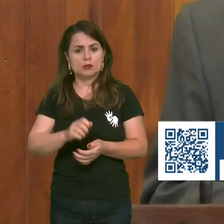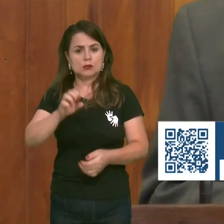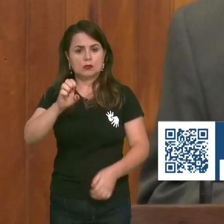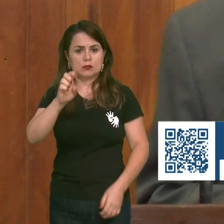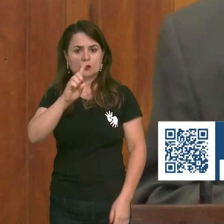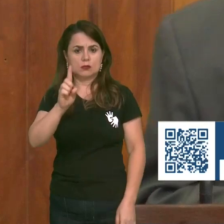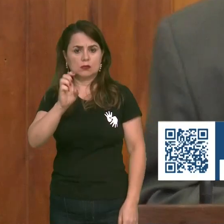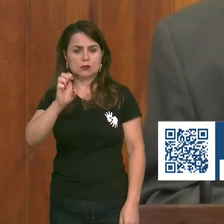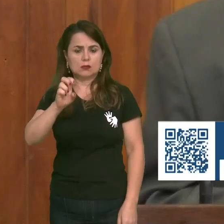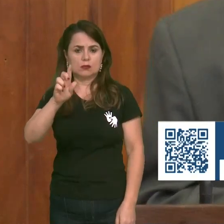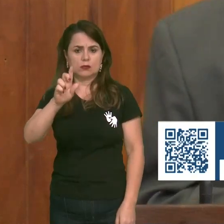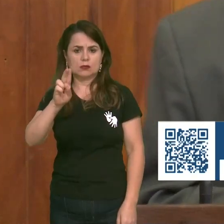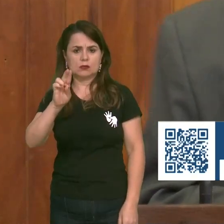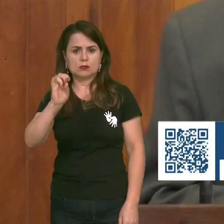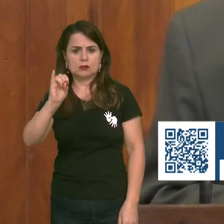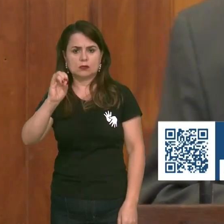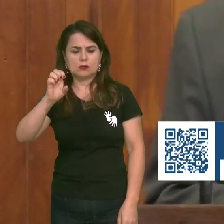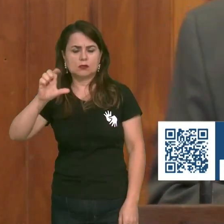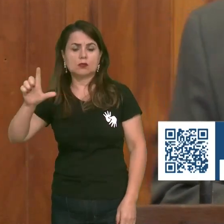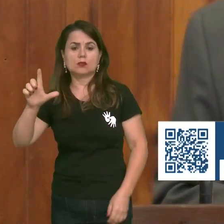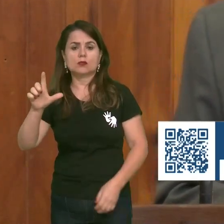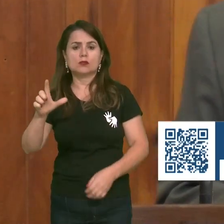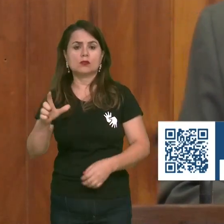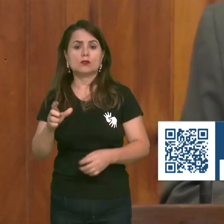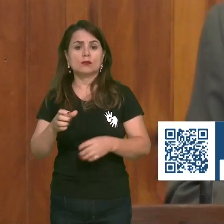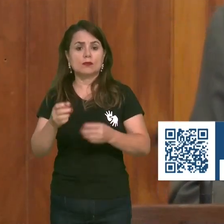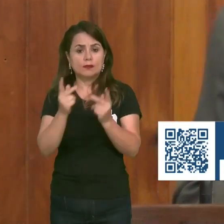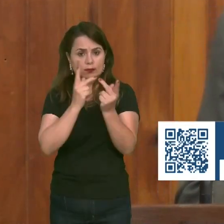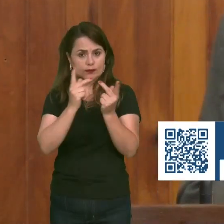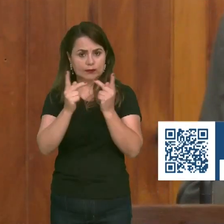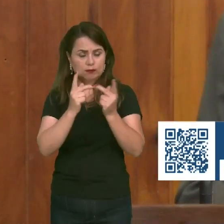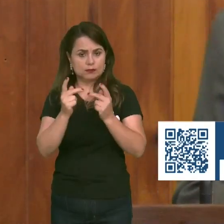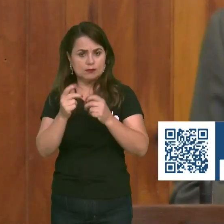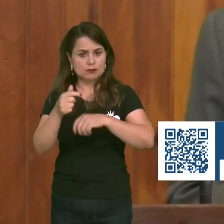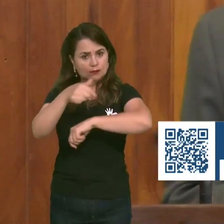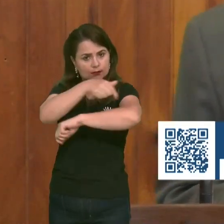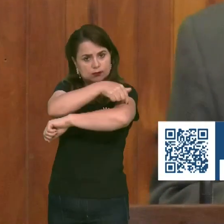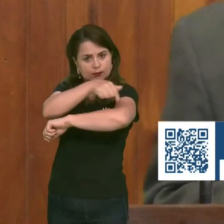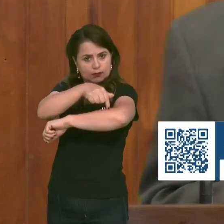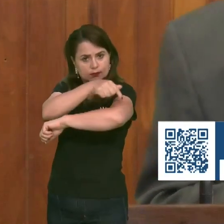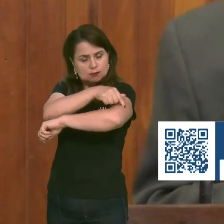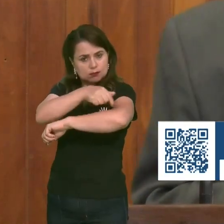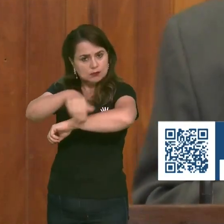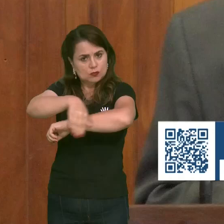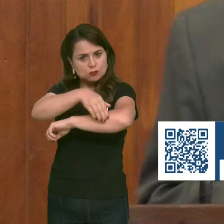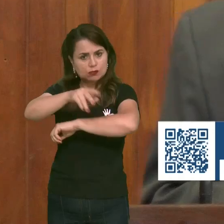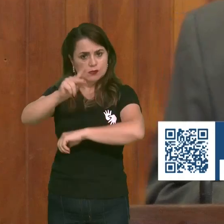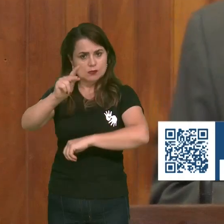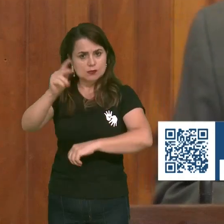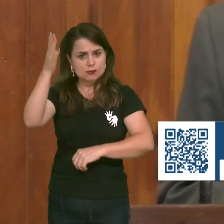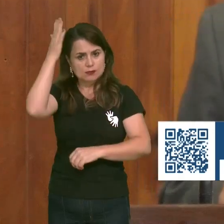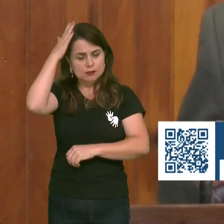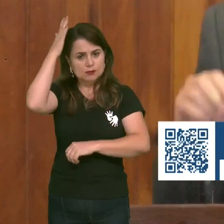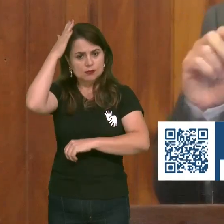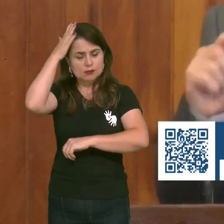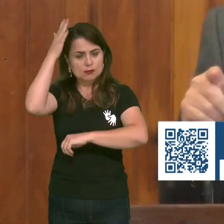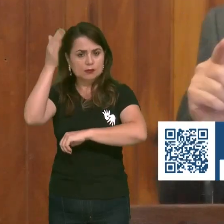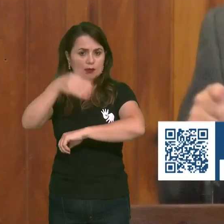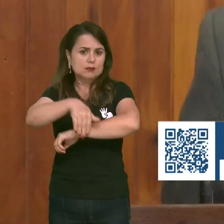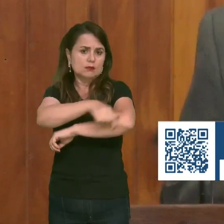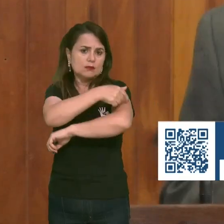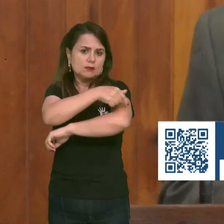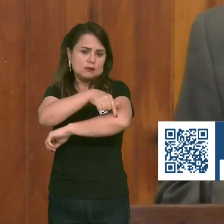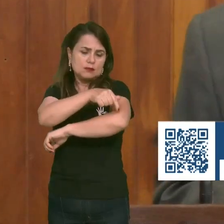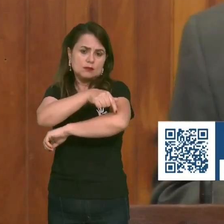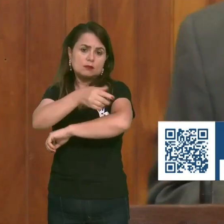que fica localizado aqui na Avenida Sampaio Vidal esquina com a Rua Paraná foi inaugurado dia 7 de Dezembro de